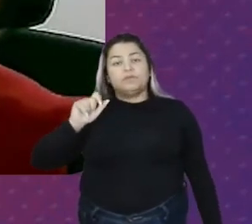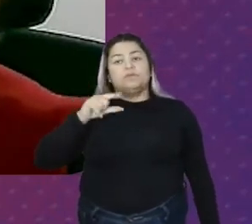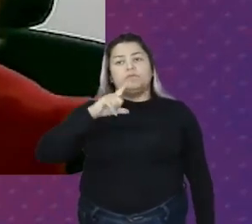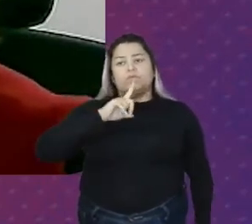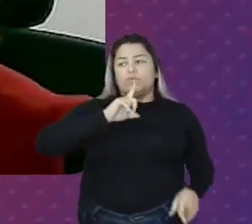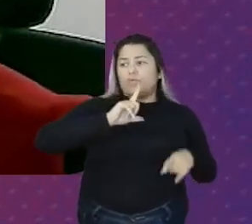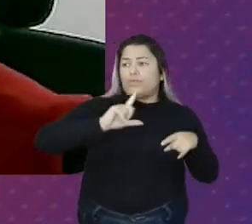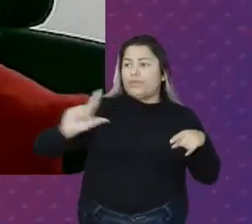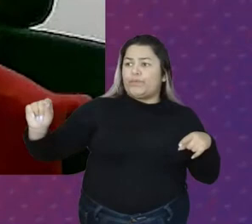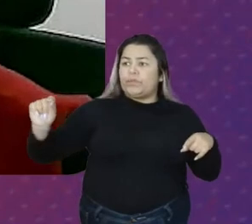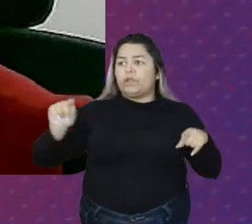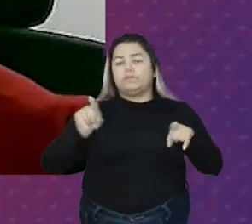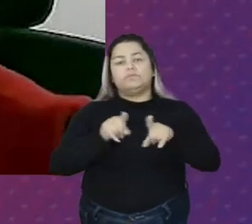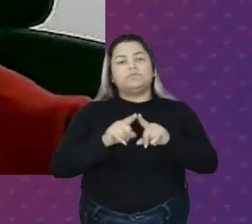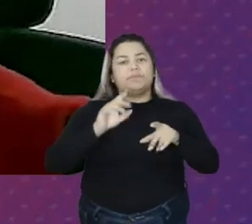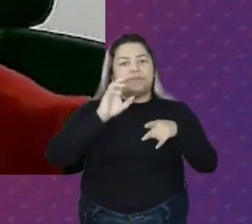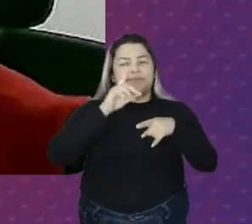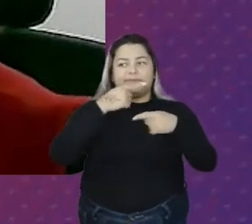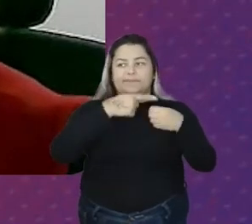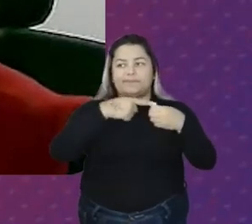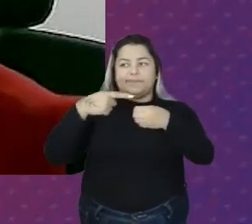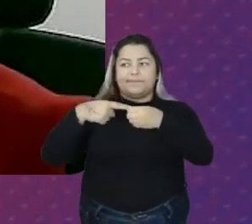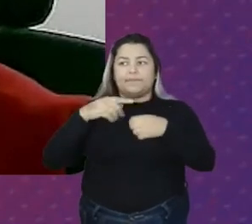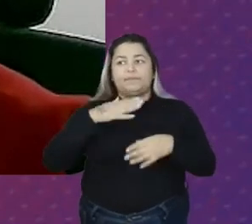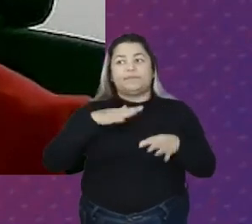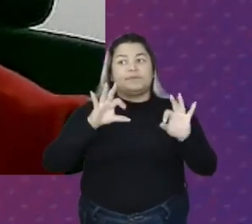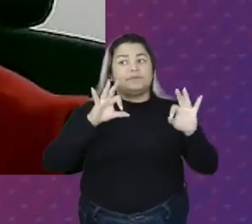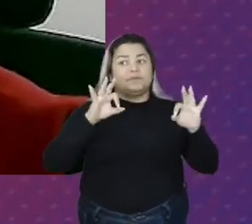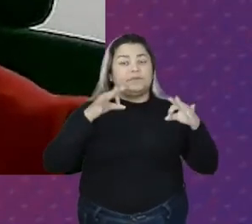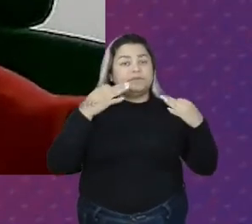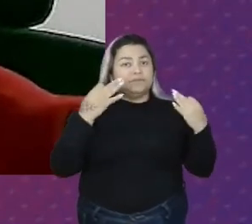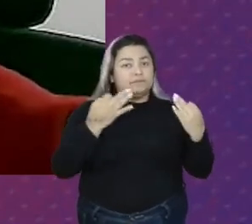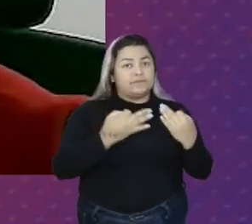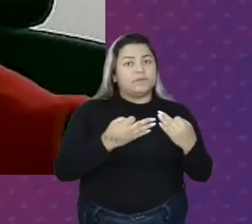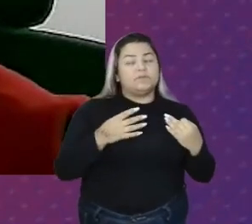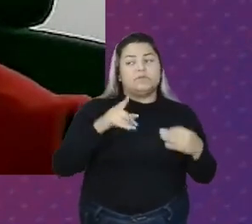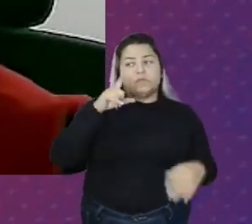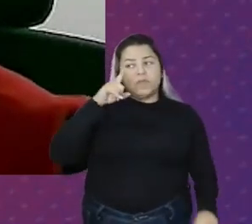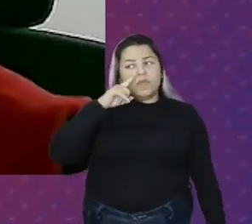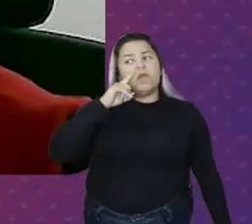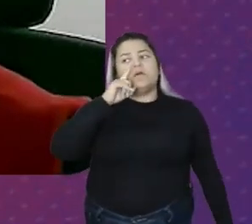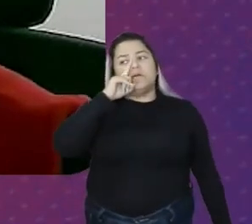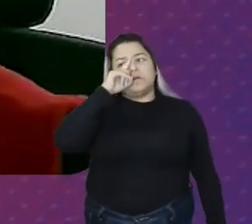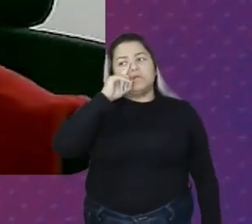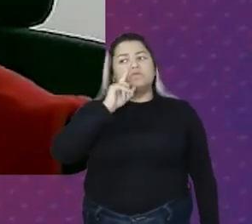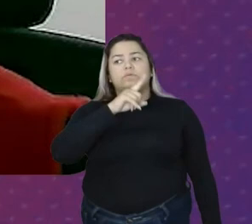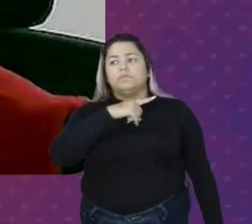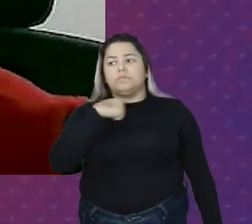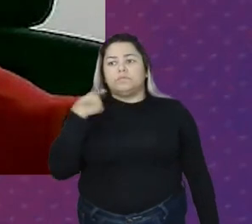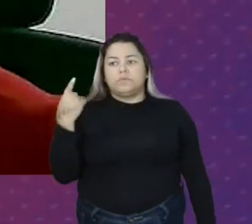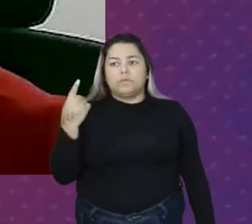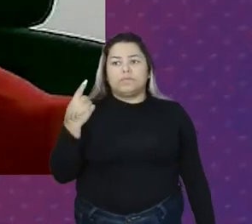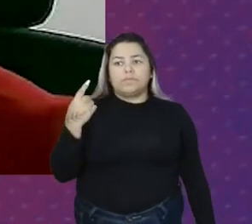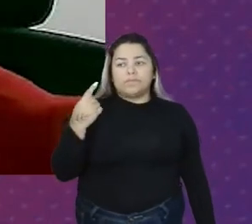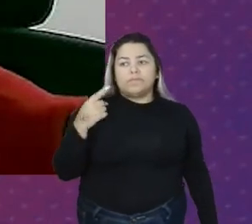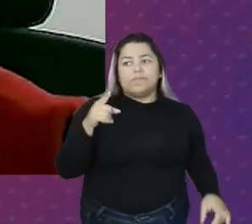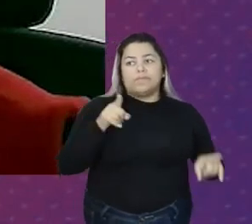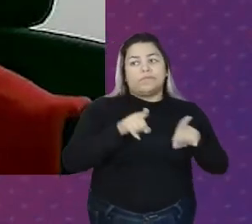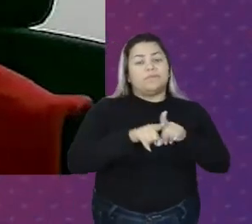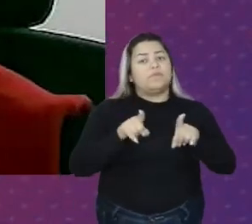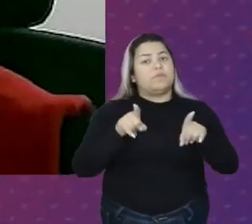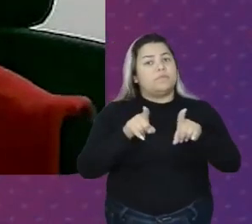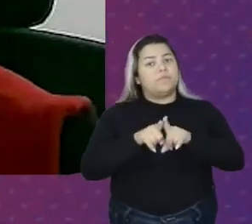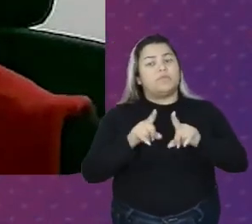da cidade, juntamente com a minha família, porque recebi ameaças de morte, ameaças de